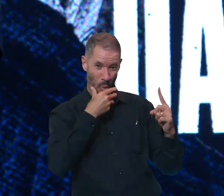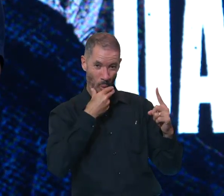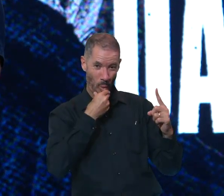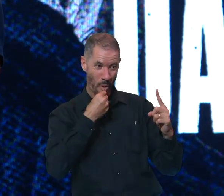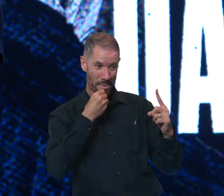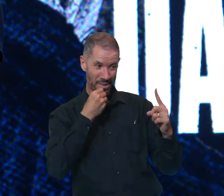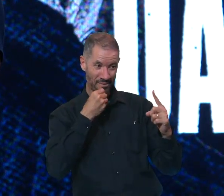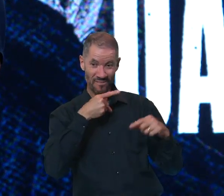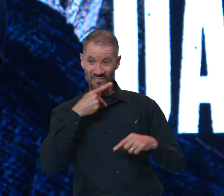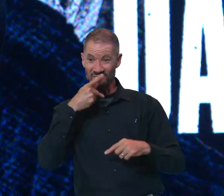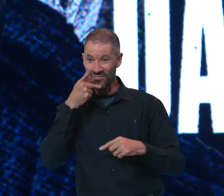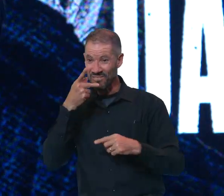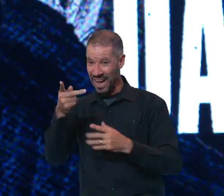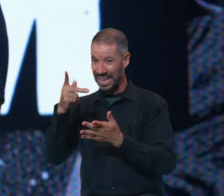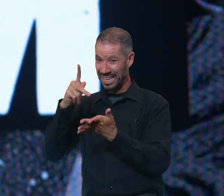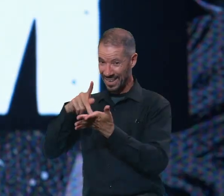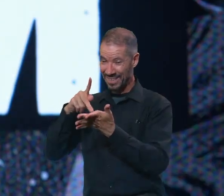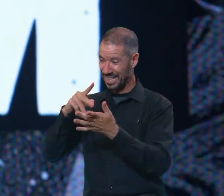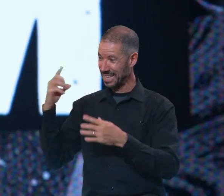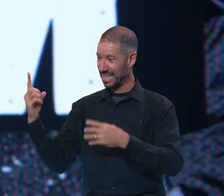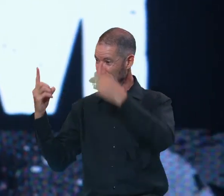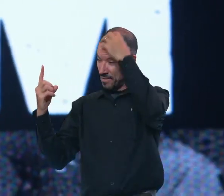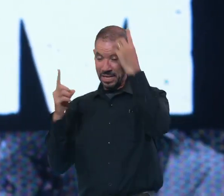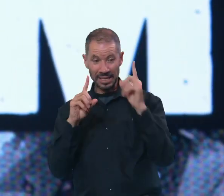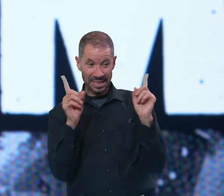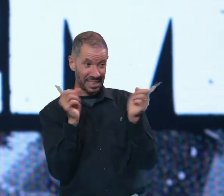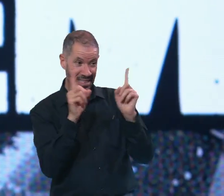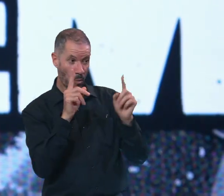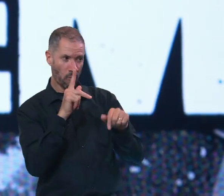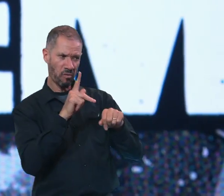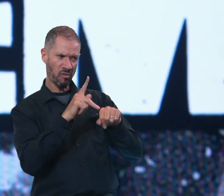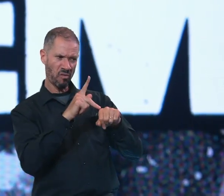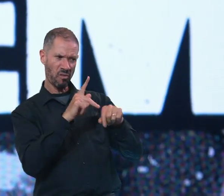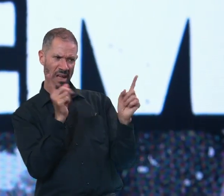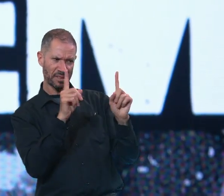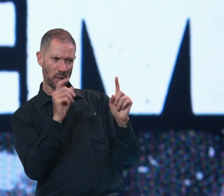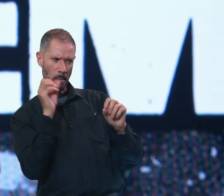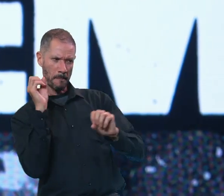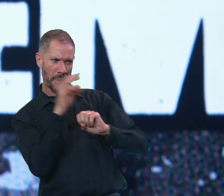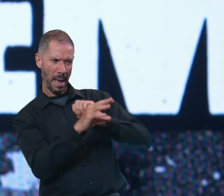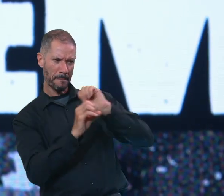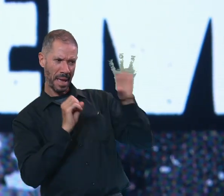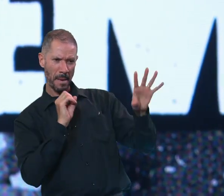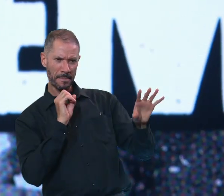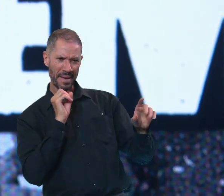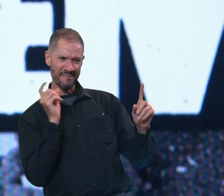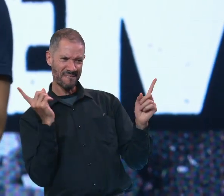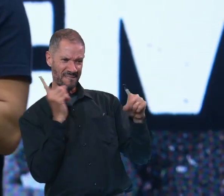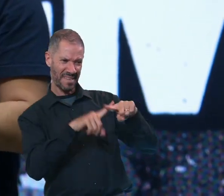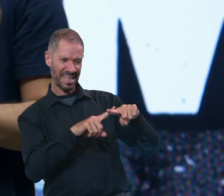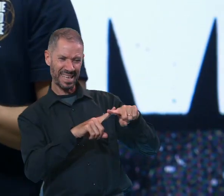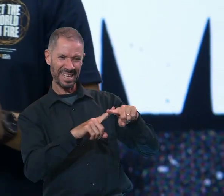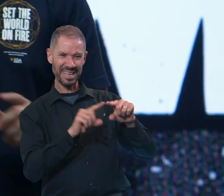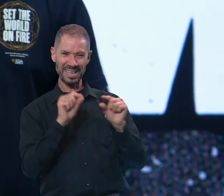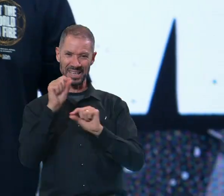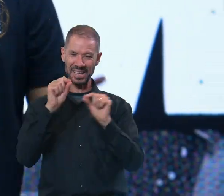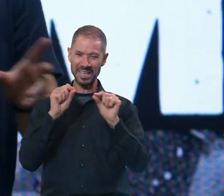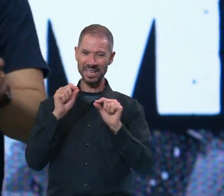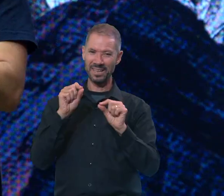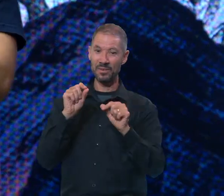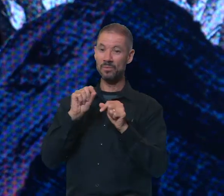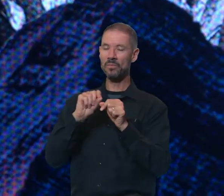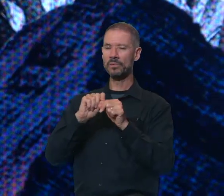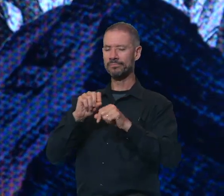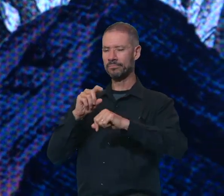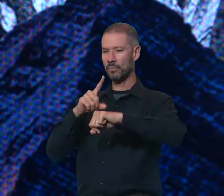ele falava a verdade, gente. E Davi fala, não faça isso. E olha o que Davi faz. Passa o